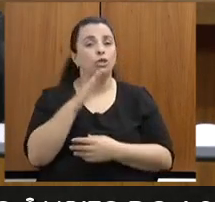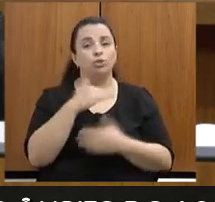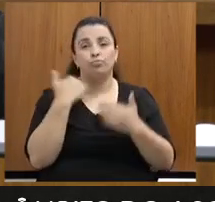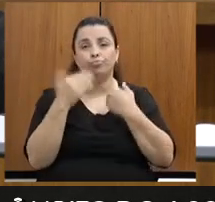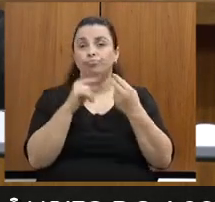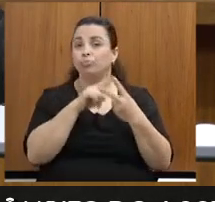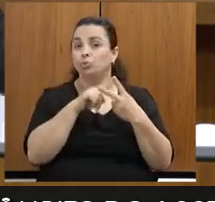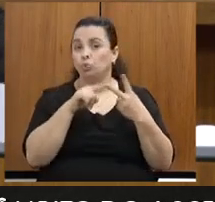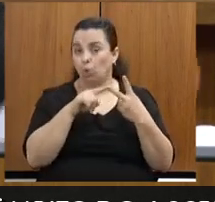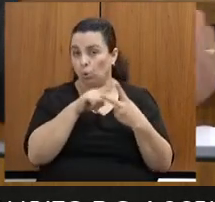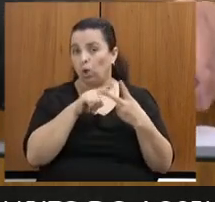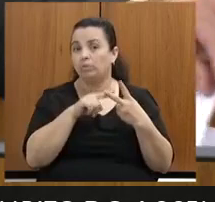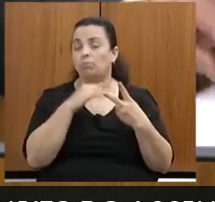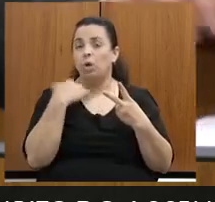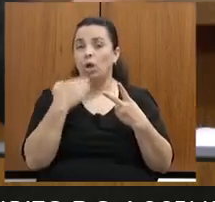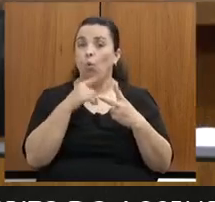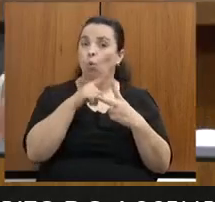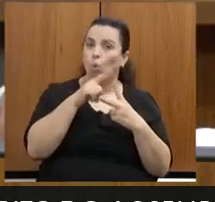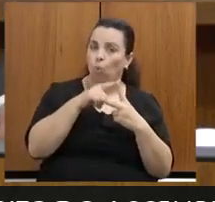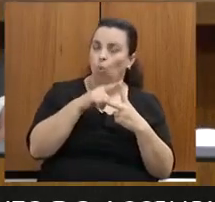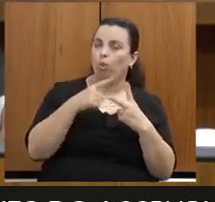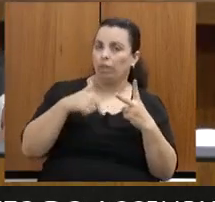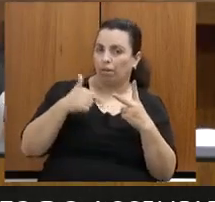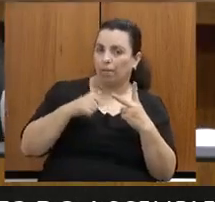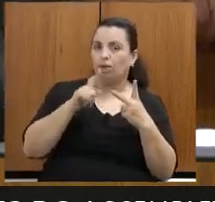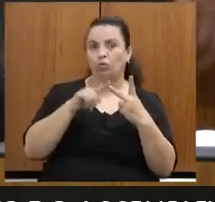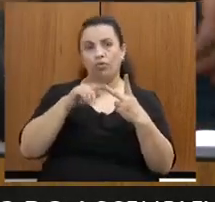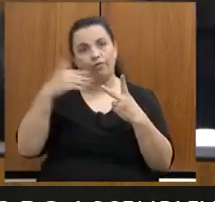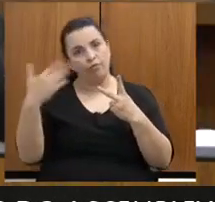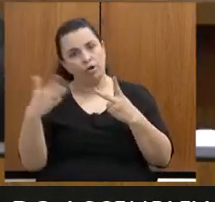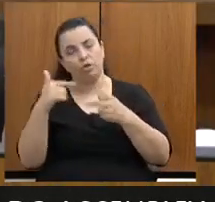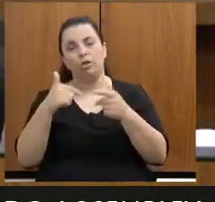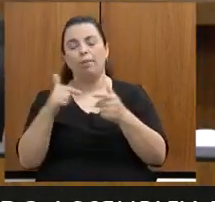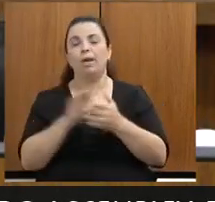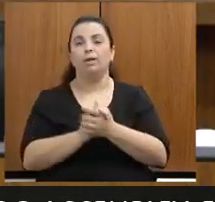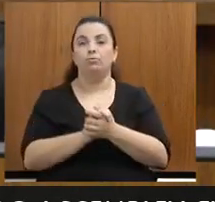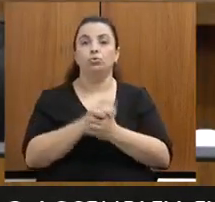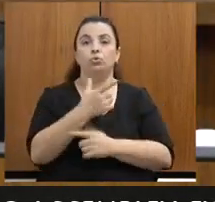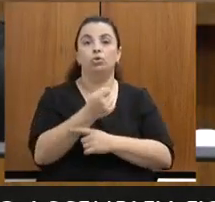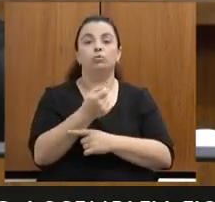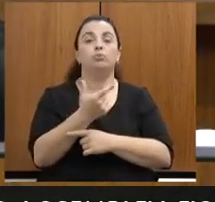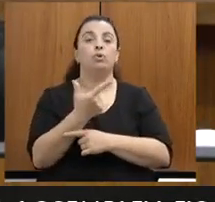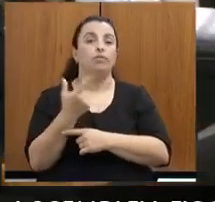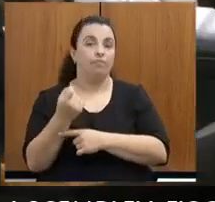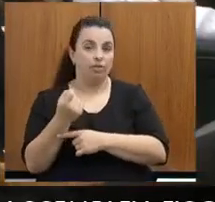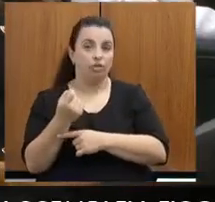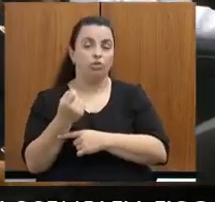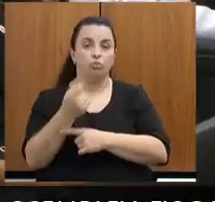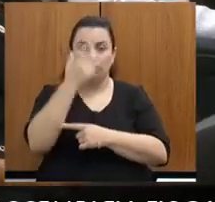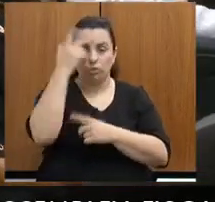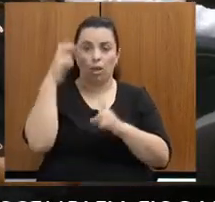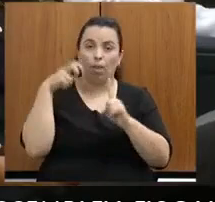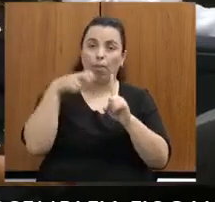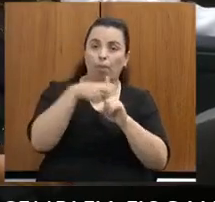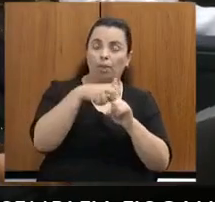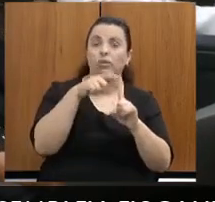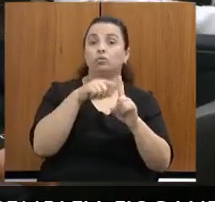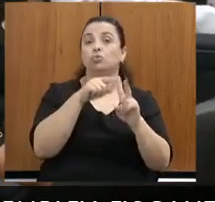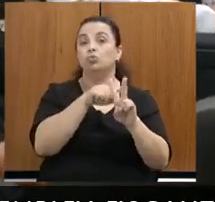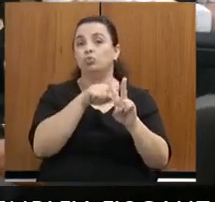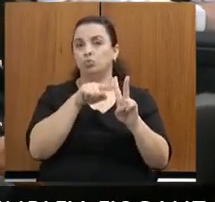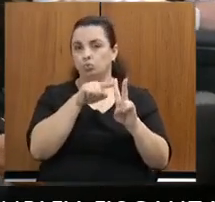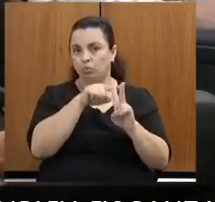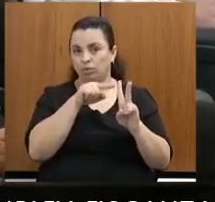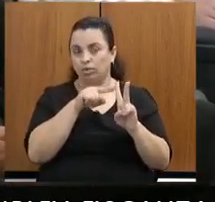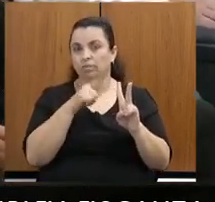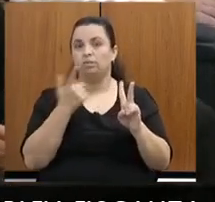serviço em um fora de serviço 2020 vitimização duas pessoas